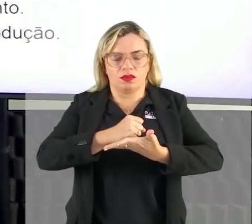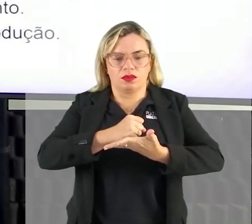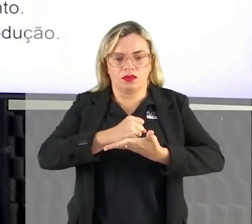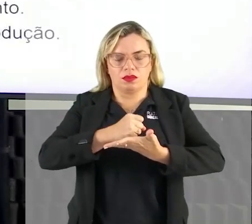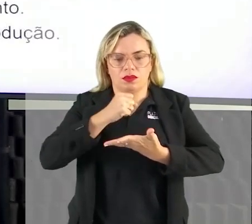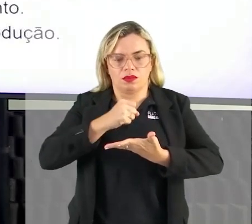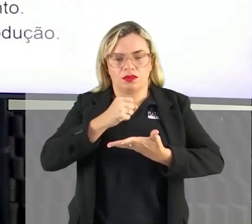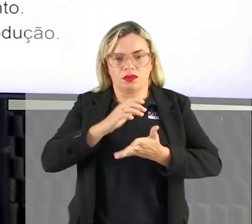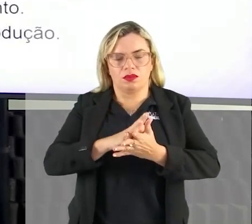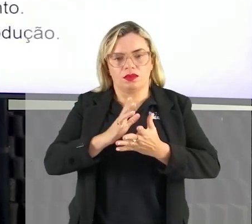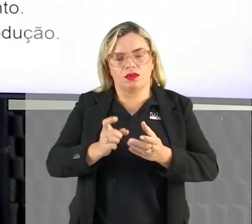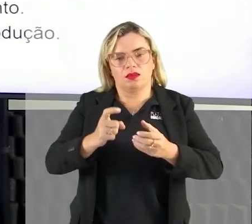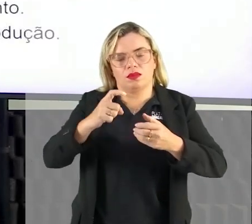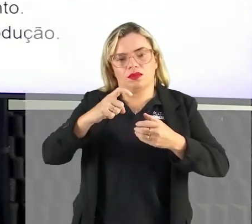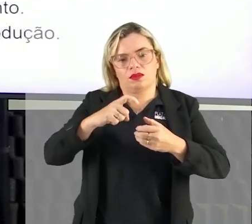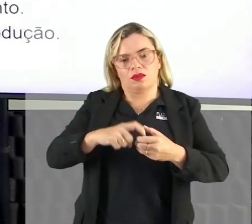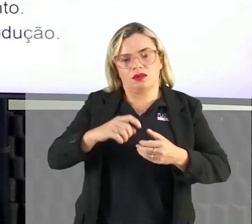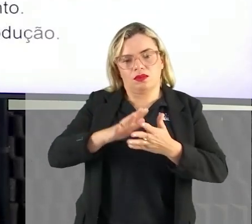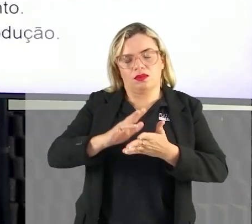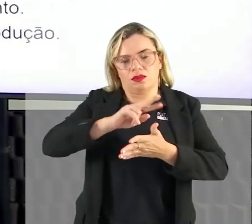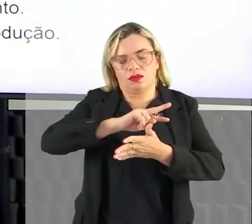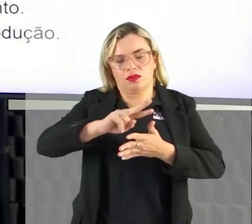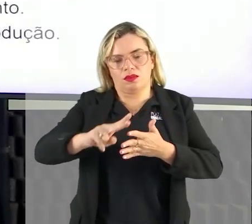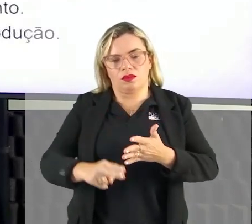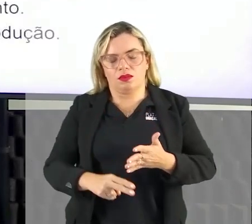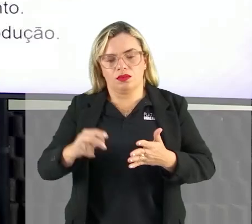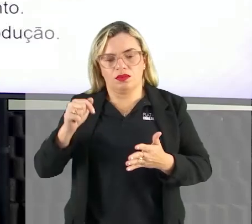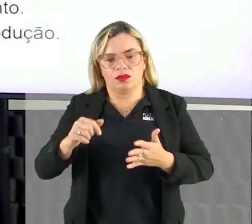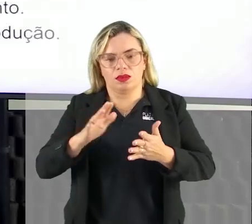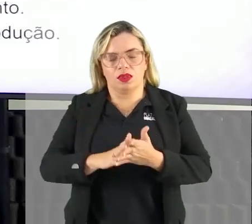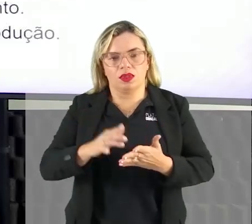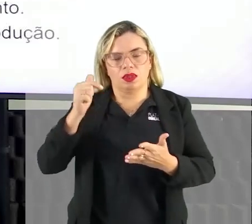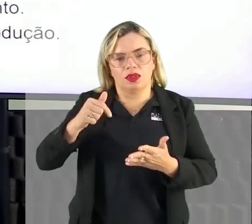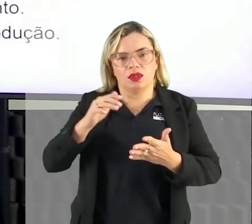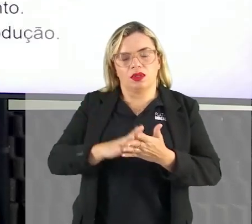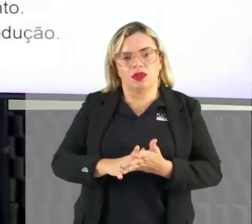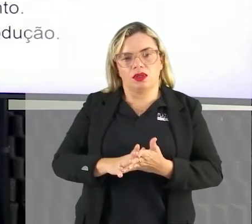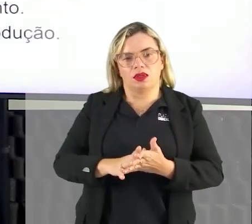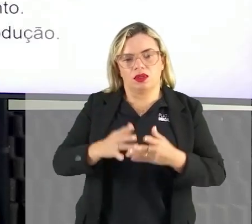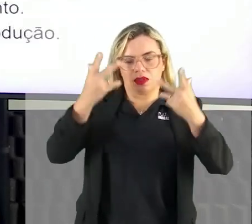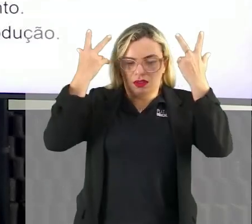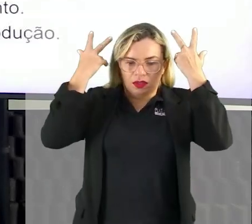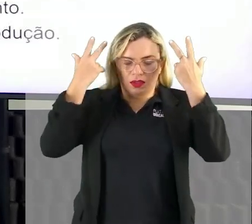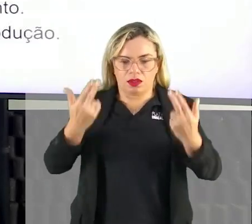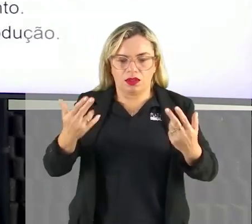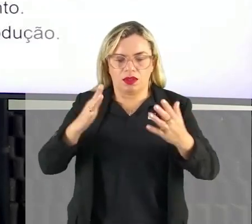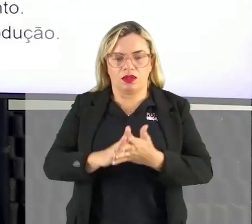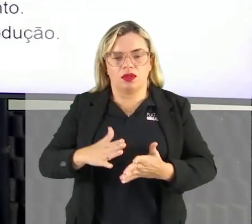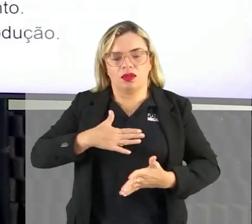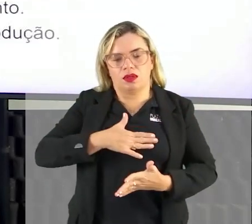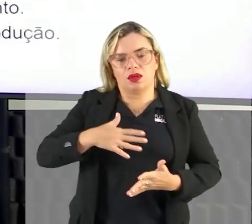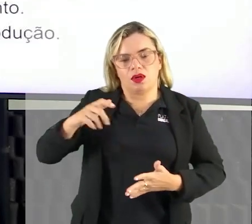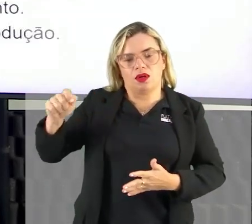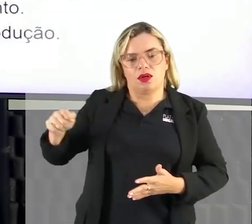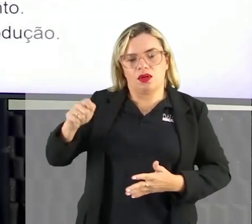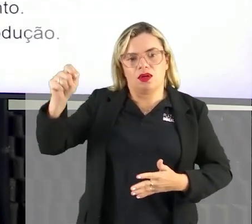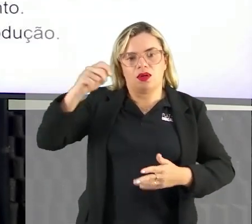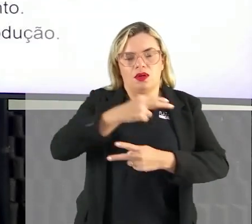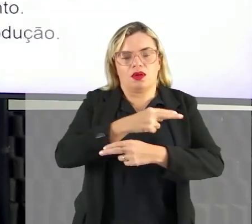o restabelecimento de espécies nativas, né? Espécies que as abelhas gostam de visitar, né?